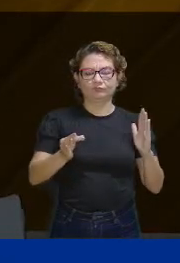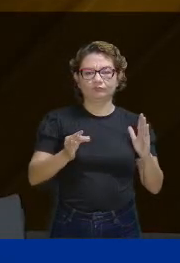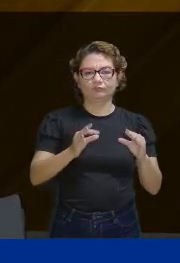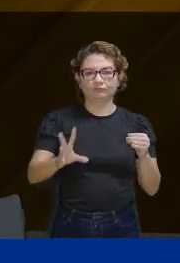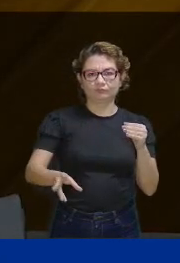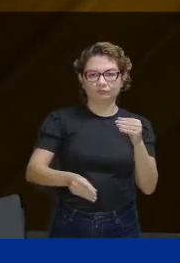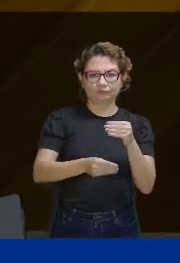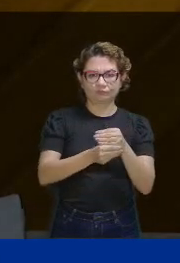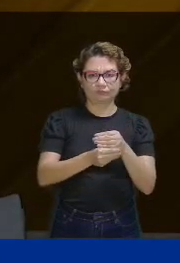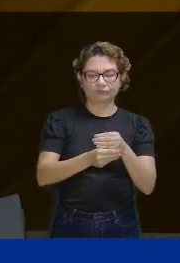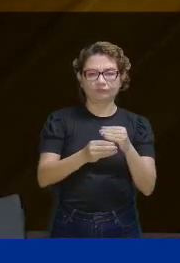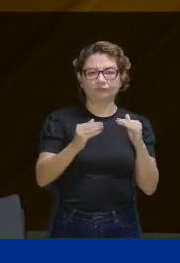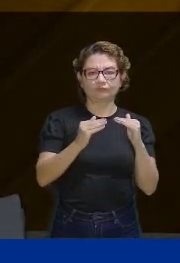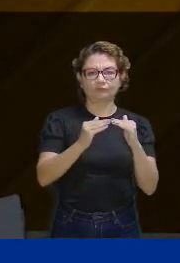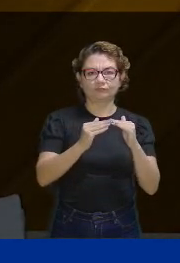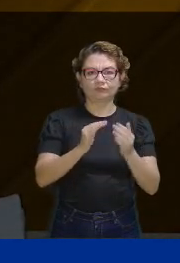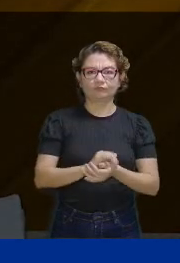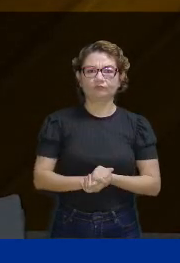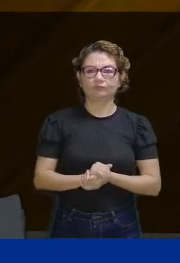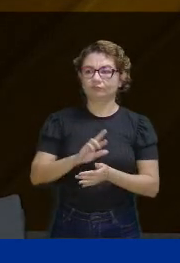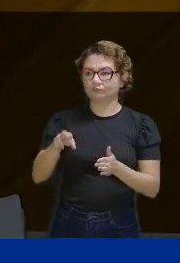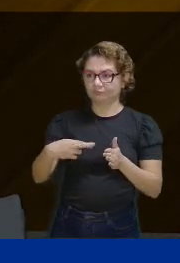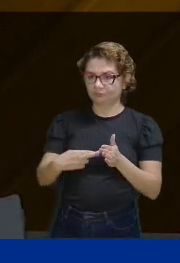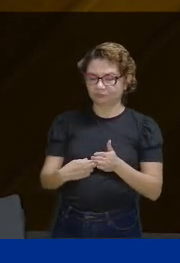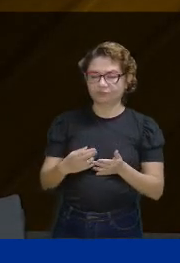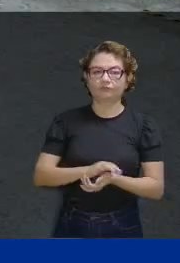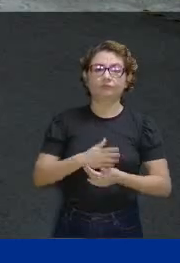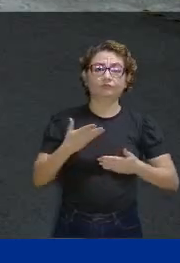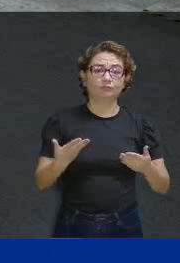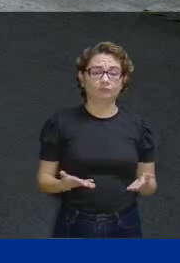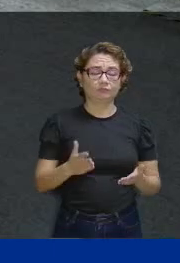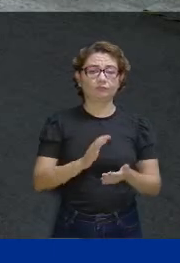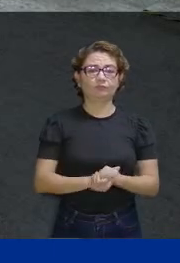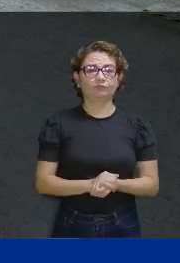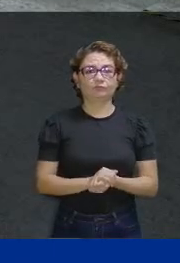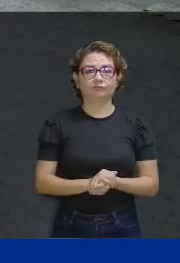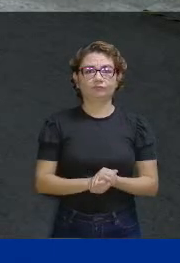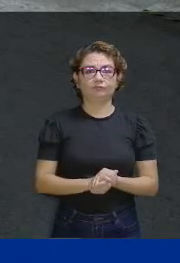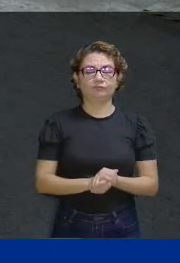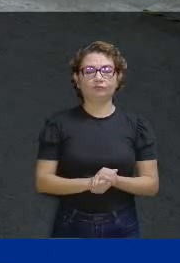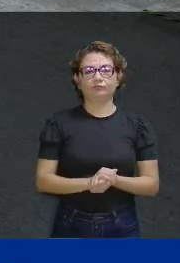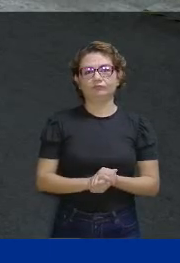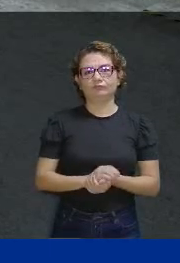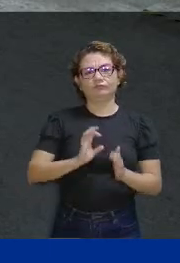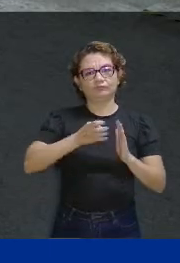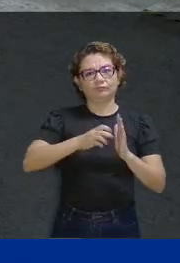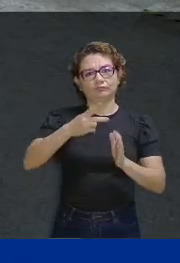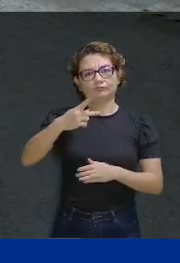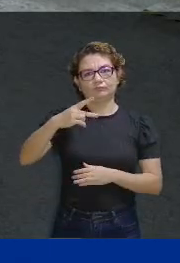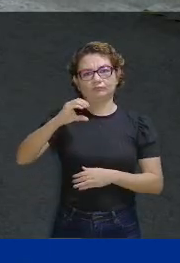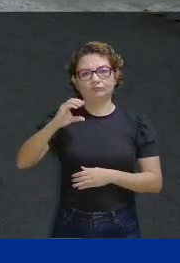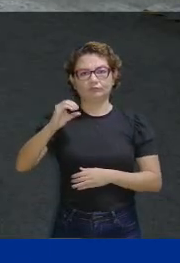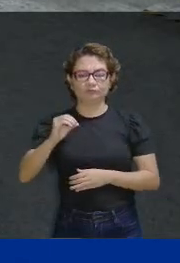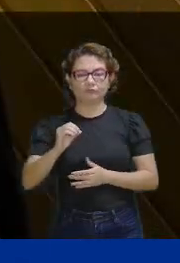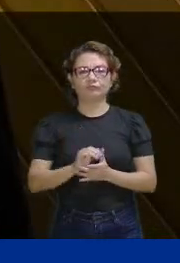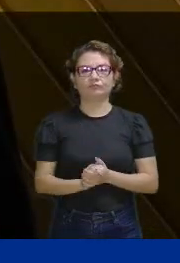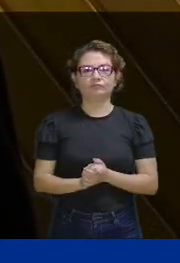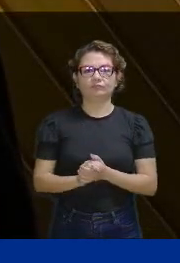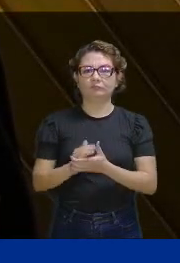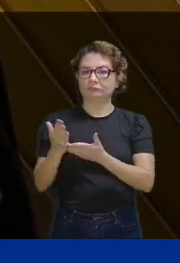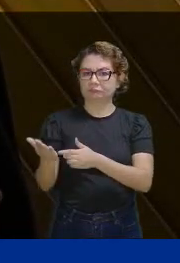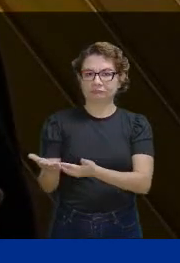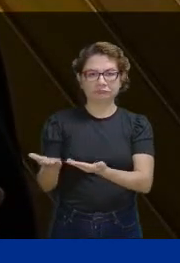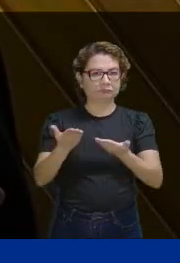parecer. Senhor relator. No presente caso, verifica-se que o Partido da Causa Operária deixou de apresentar as contas